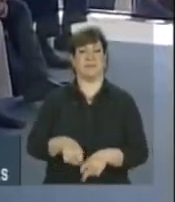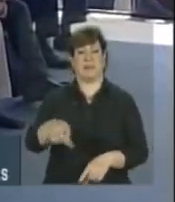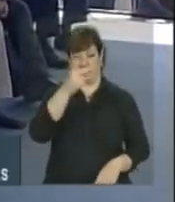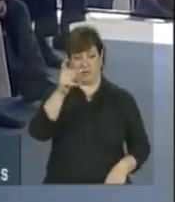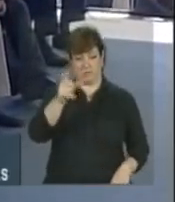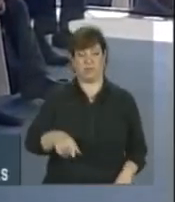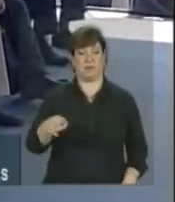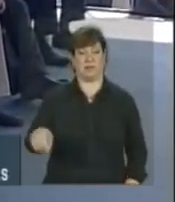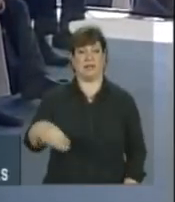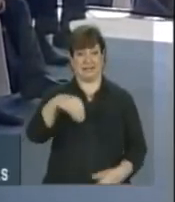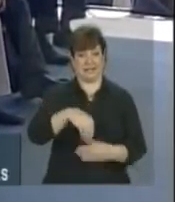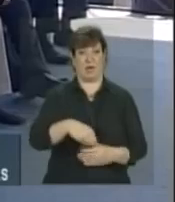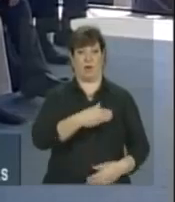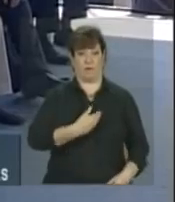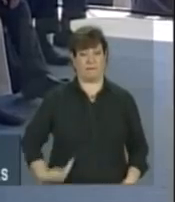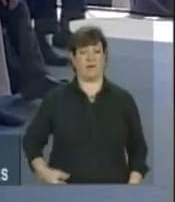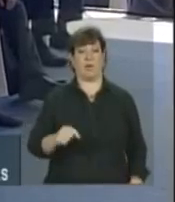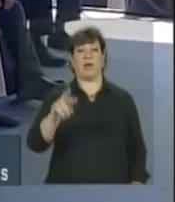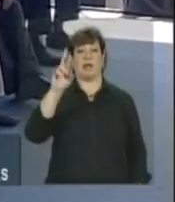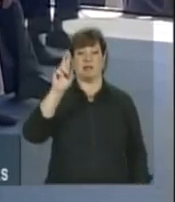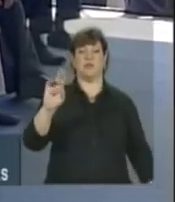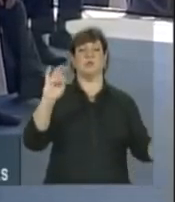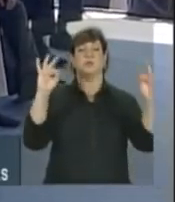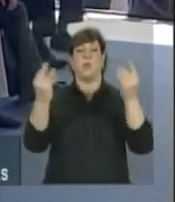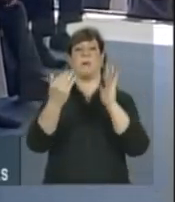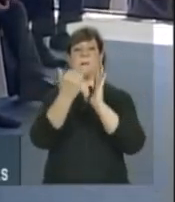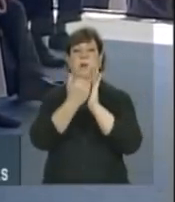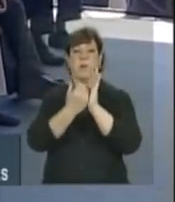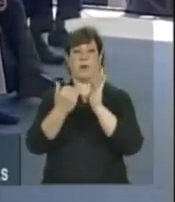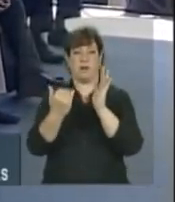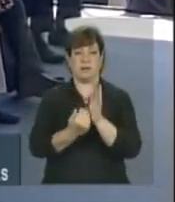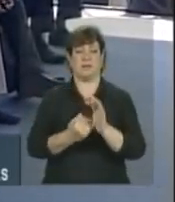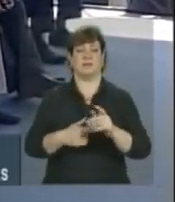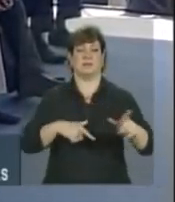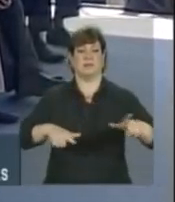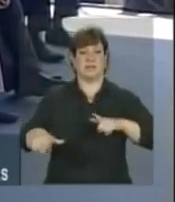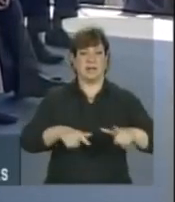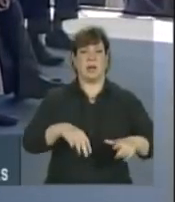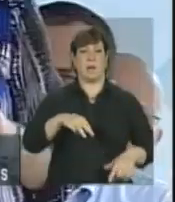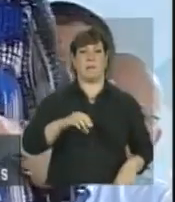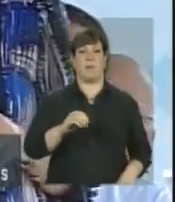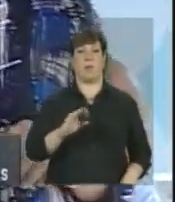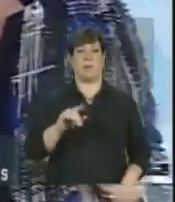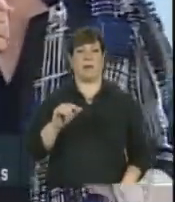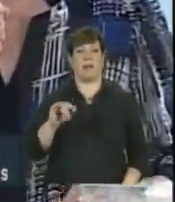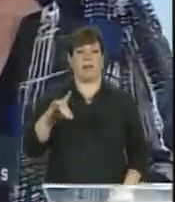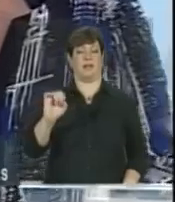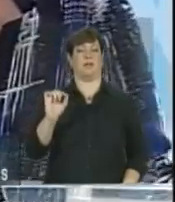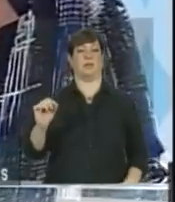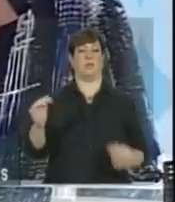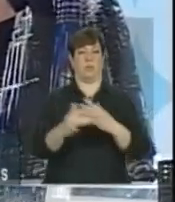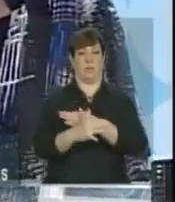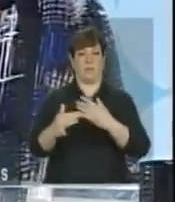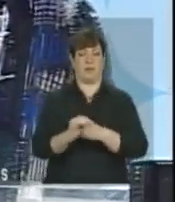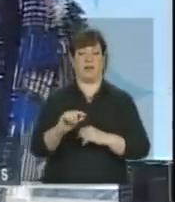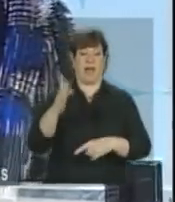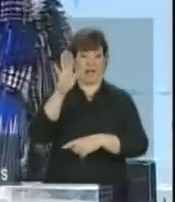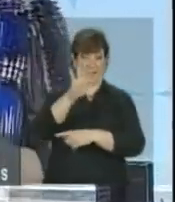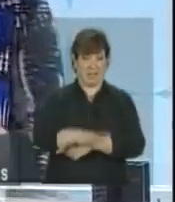governo responsável por todo o programa de mobilidade urbana, que à tarde nós vamos, junto